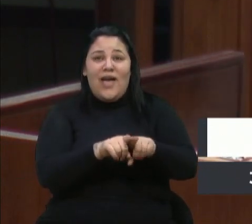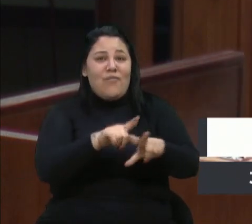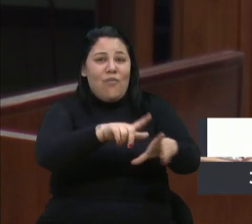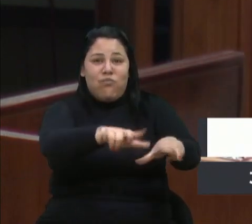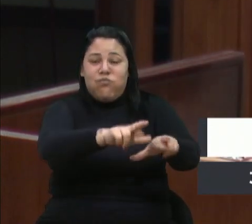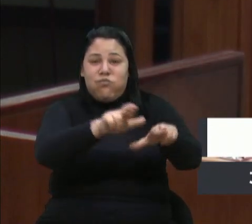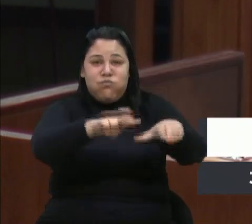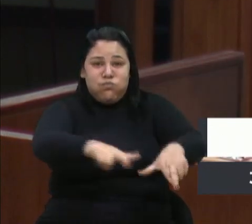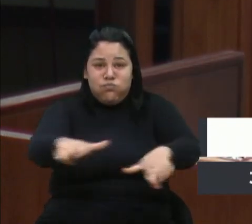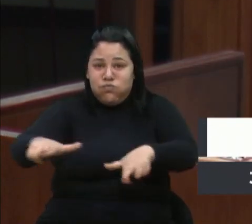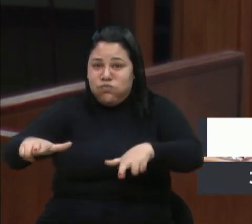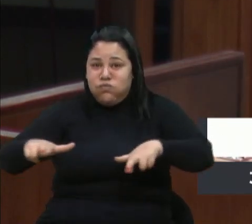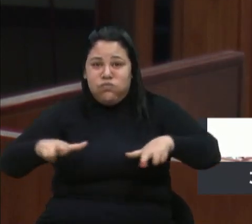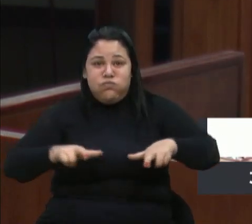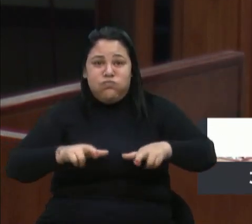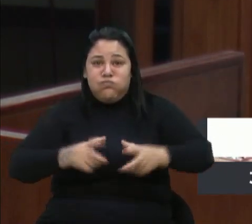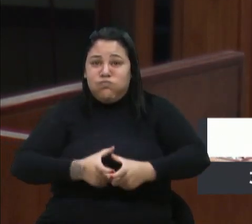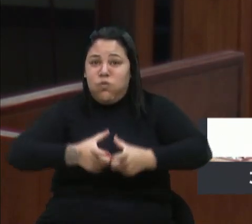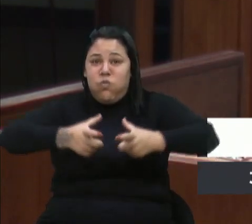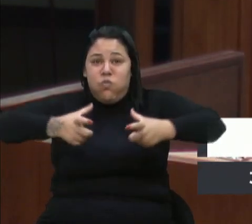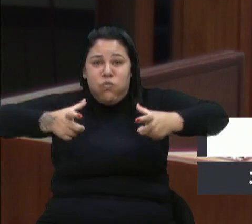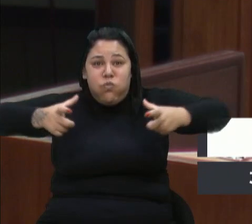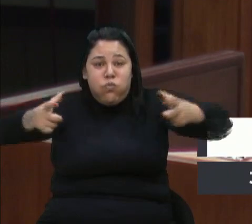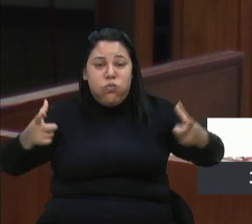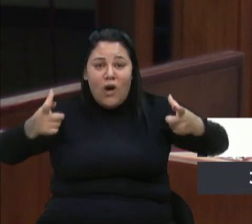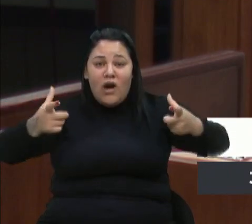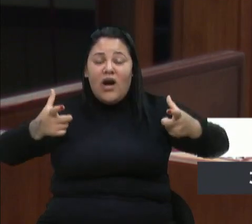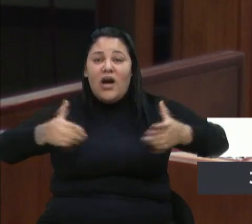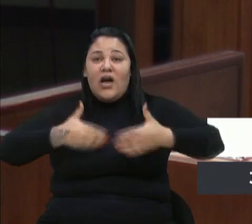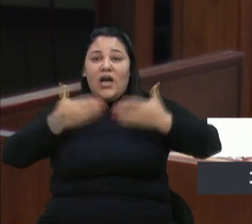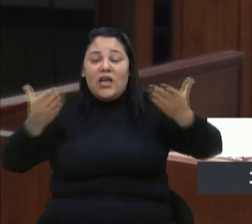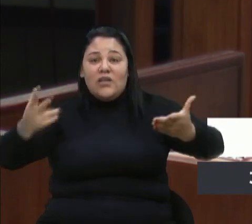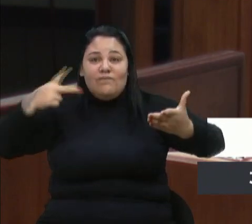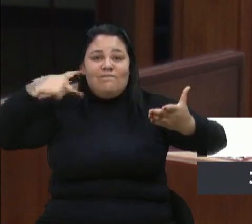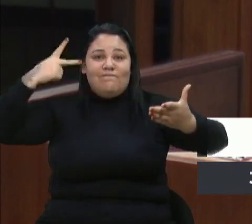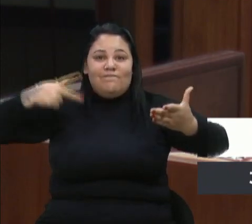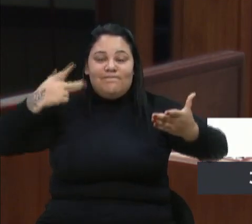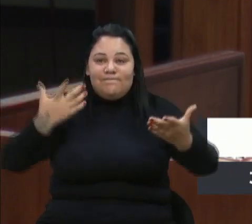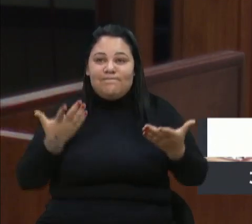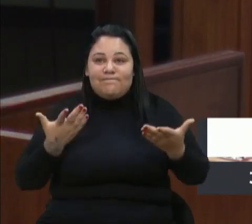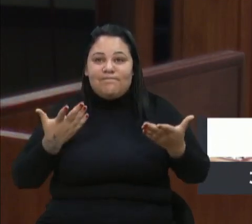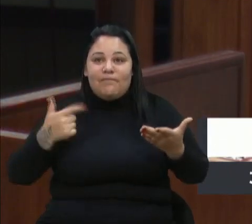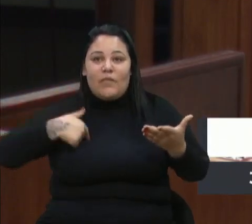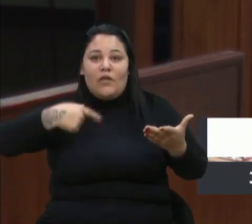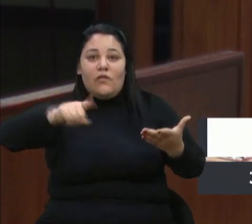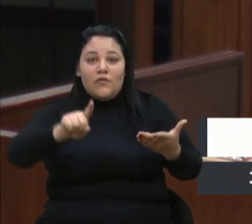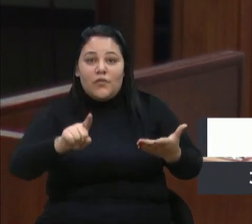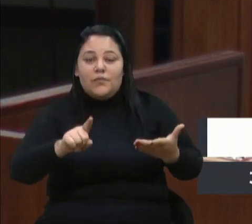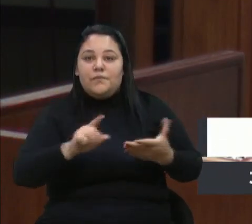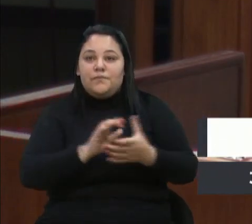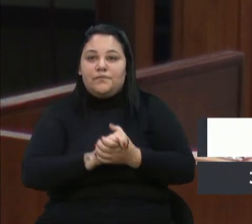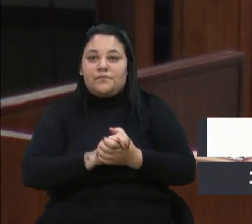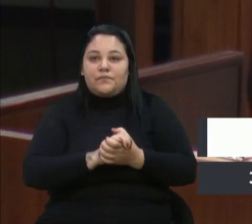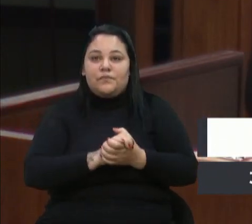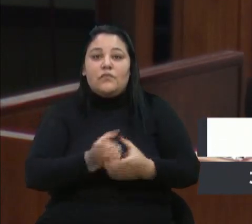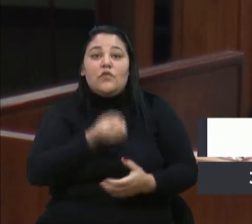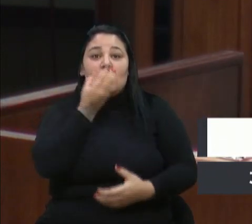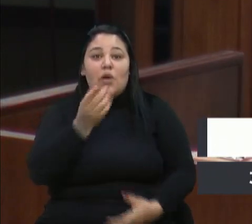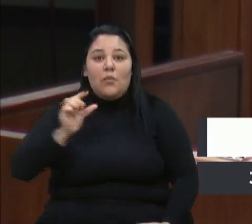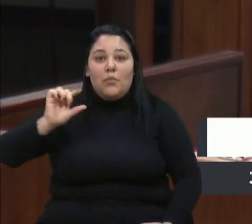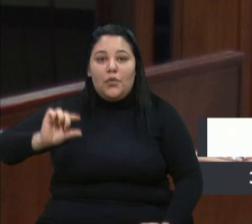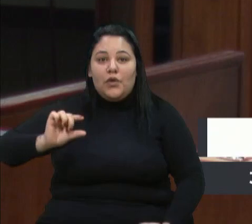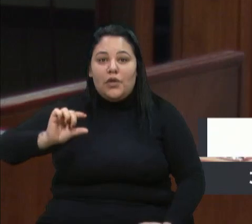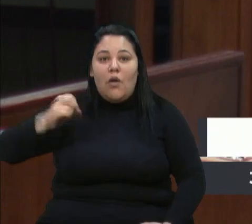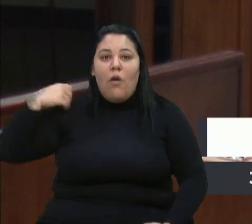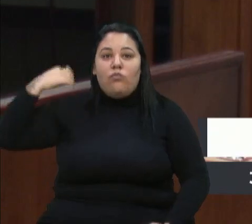grande. Então, nobres colegas, eu vou relatar um pouquinho da história dessa